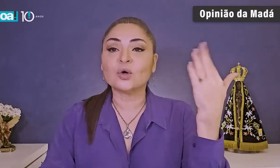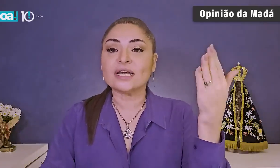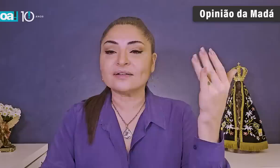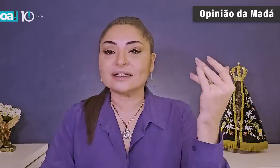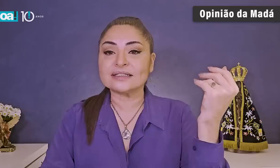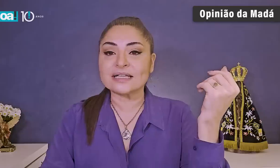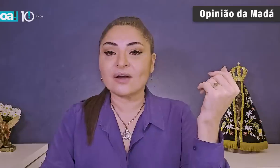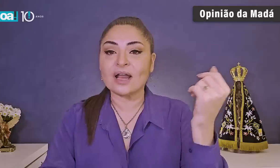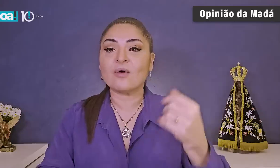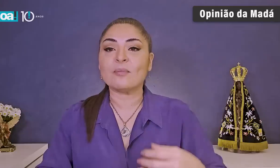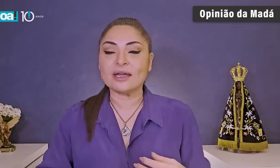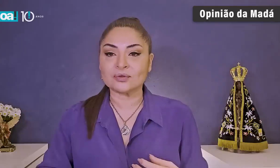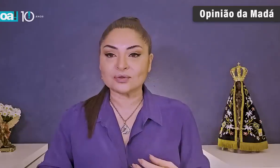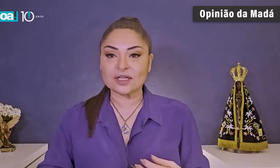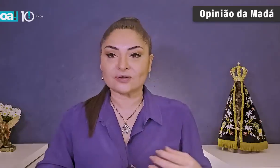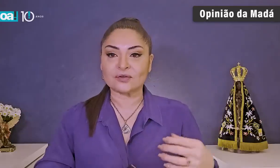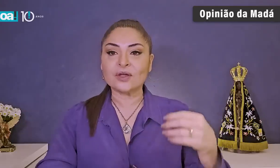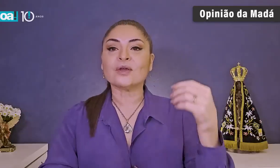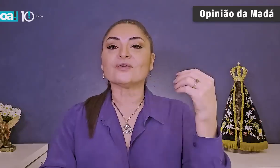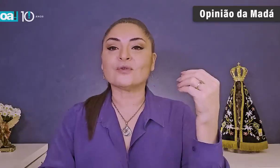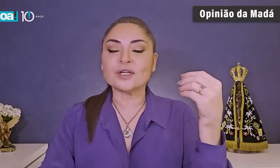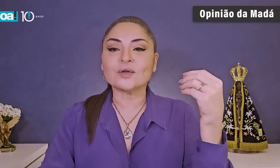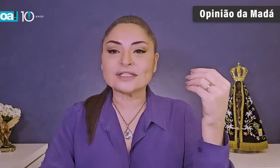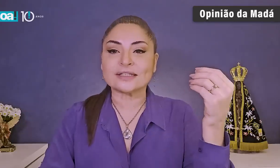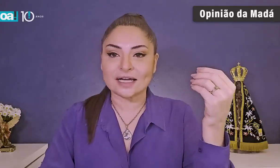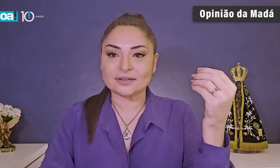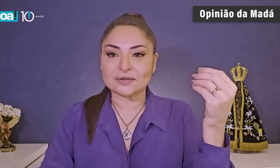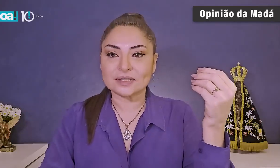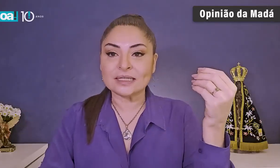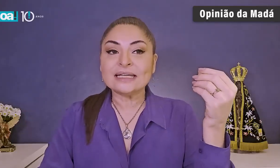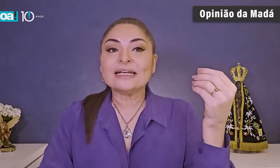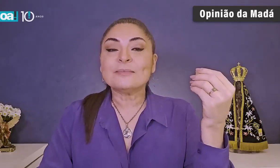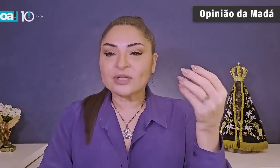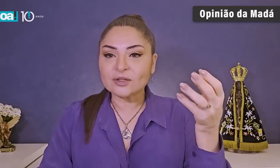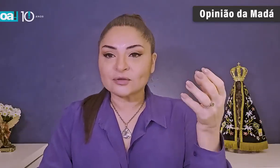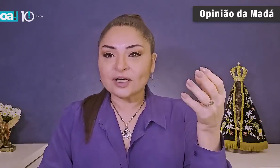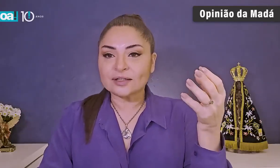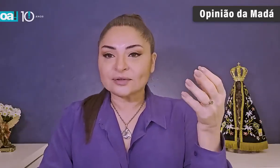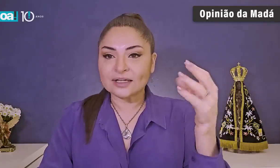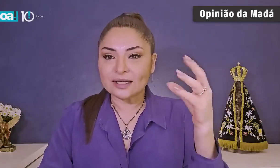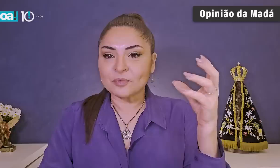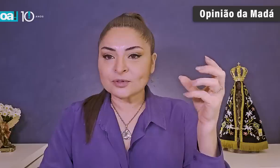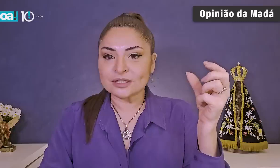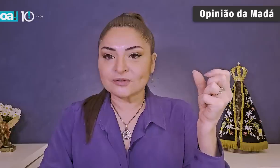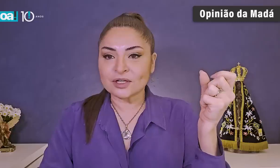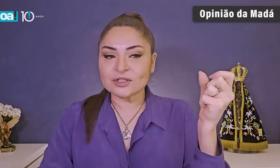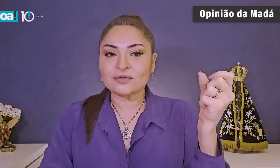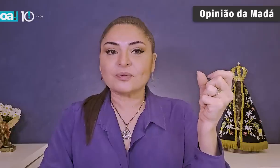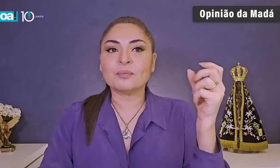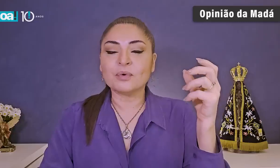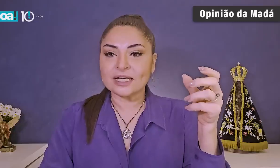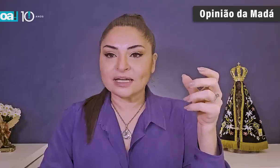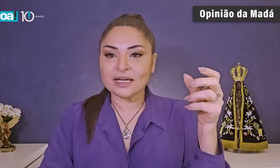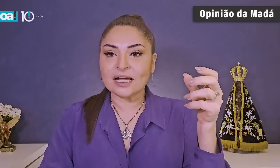Até o doleiro inicial, lá, o Alberto Youssef, foi inocentado. Por que eu estou falando que é muito